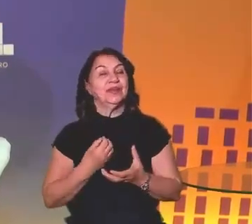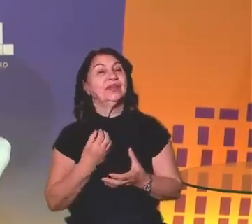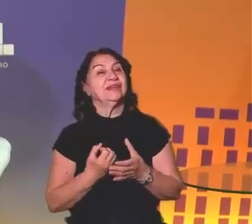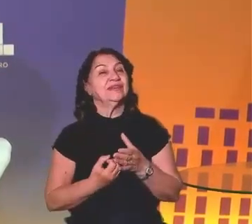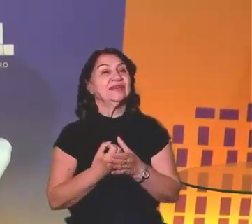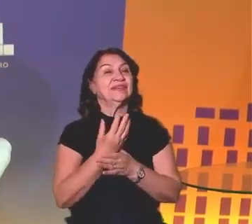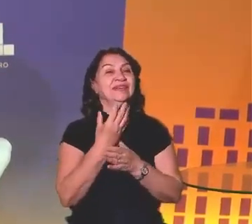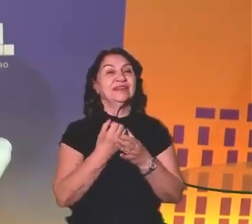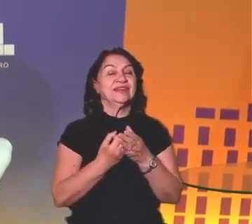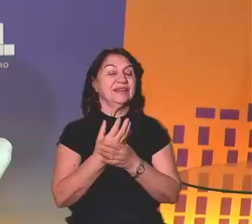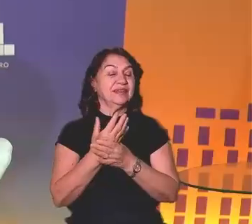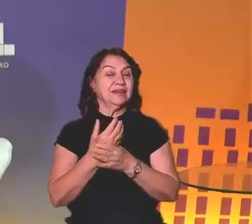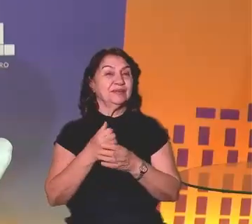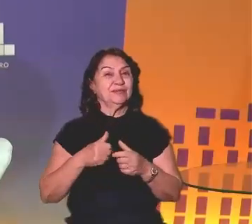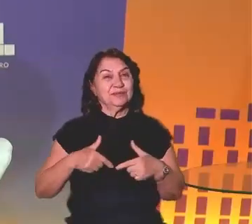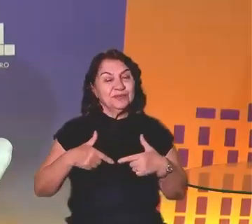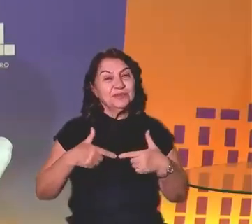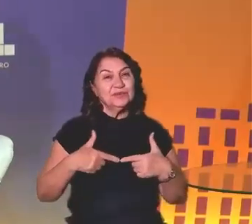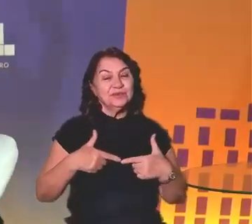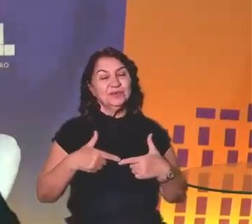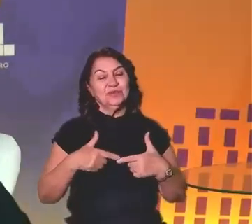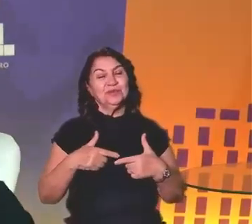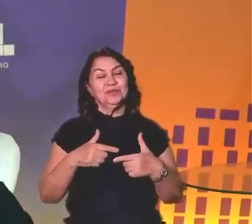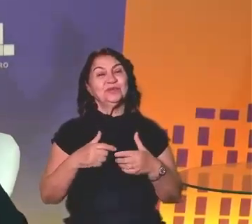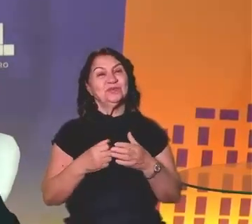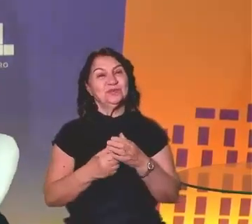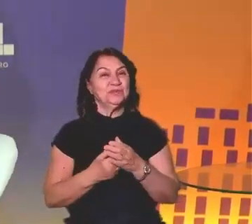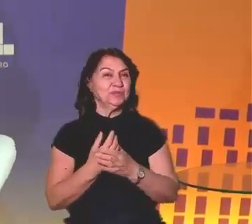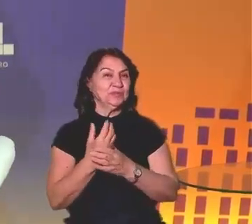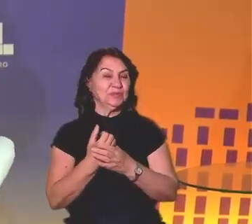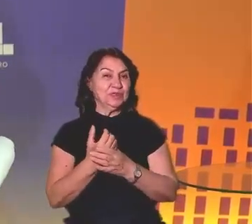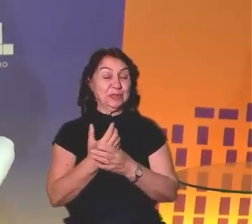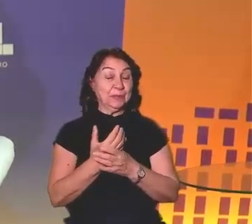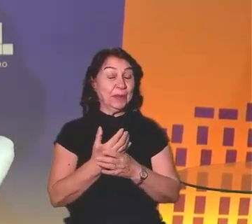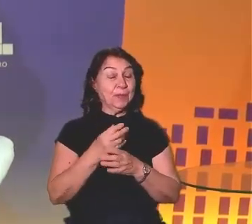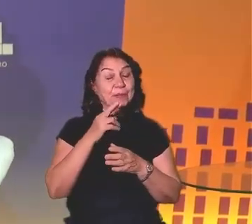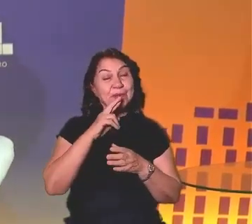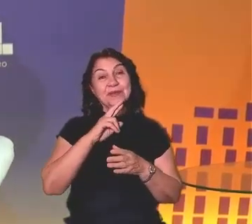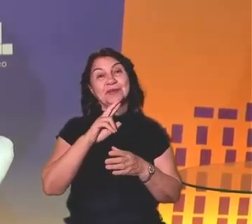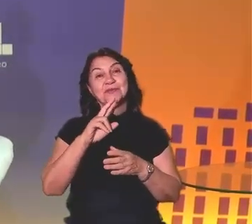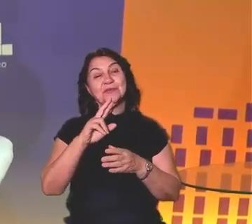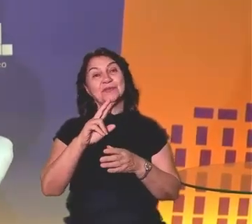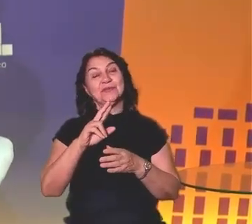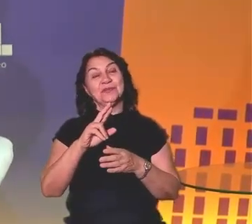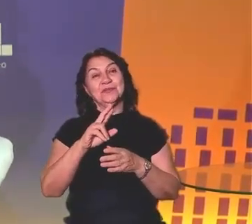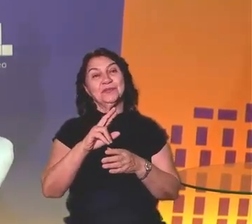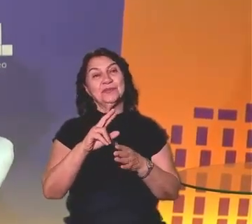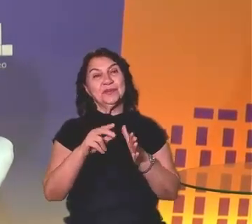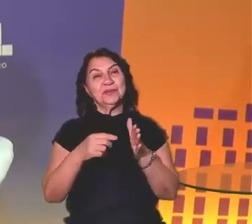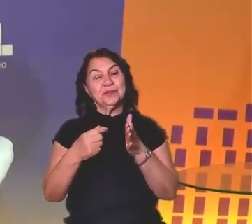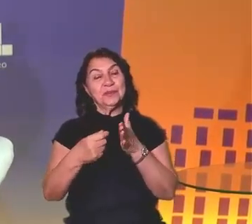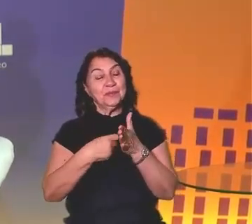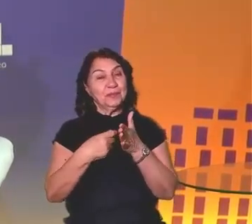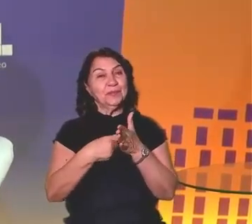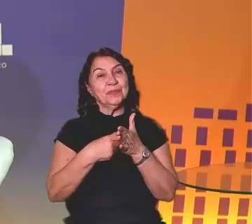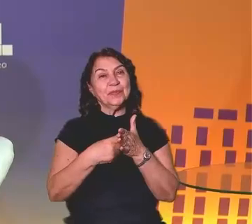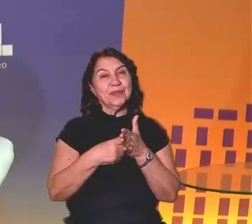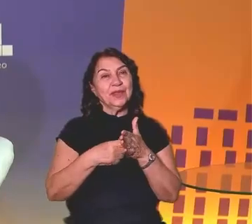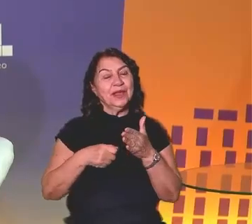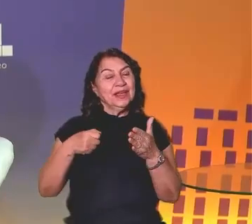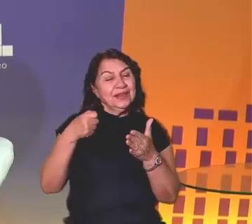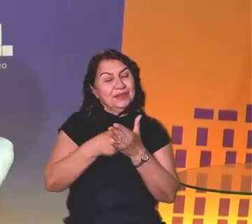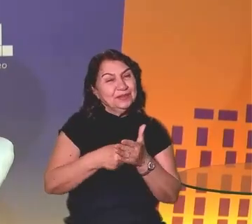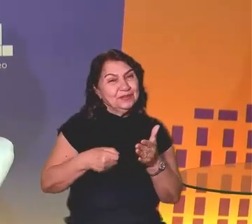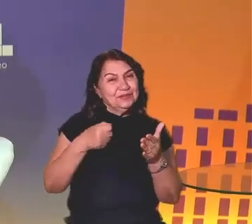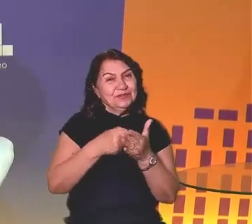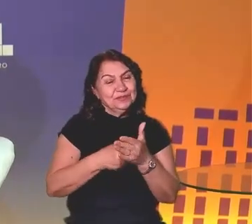uma atitude pode ser uma poesia. Então, respondendo a sua pergunta, mano, embora seja algo de enfrentamento, algo de luta,